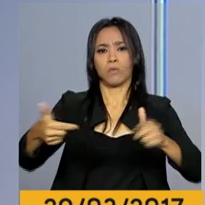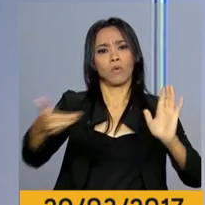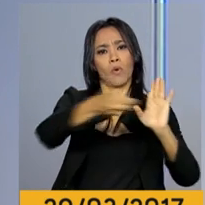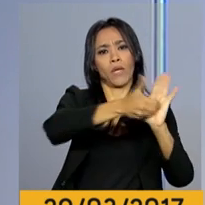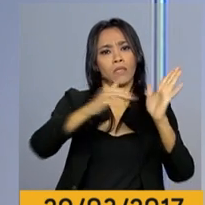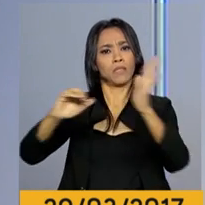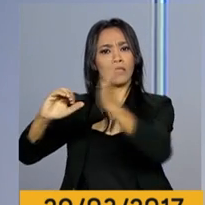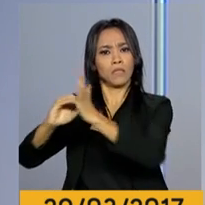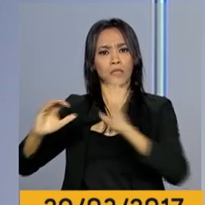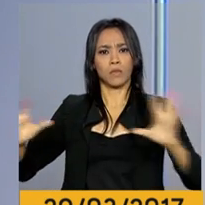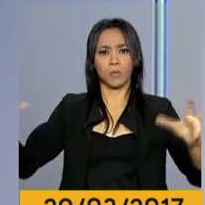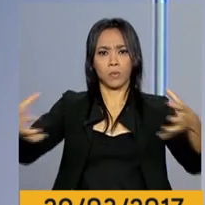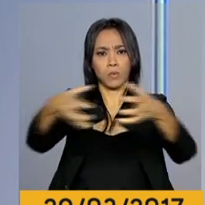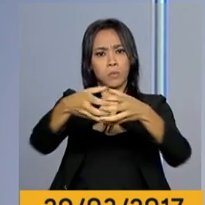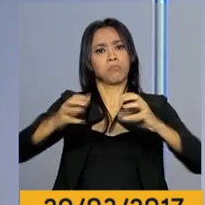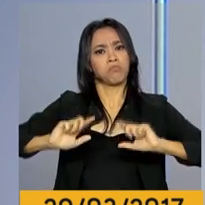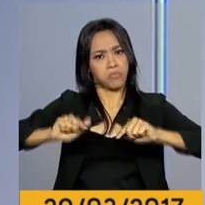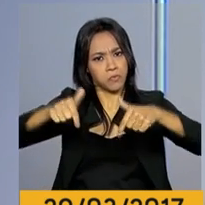congresso da